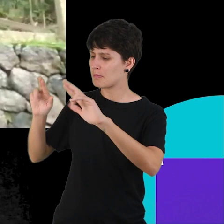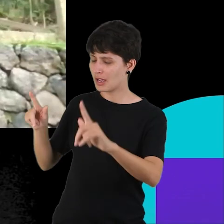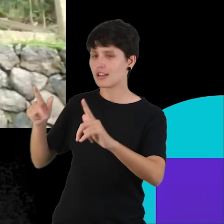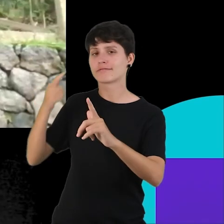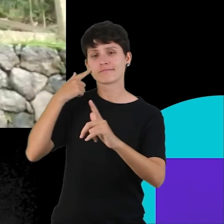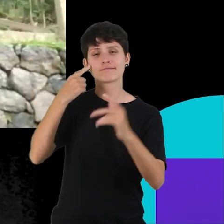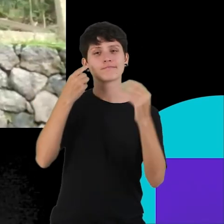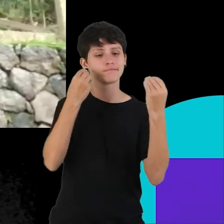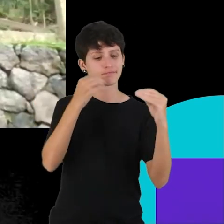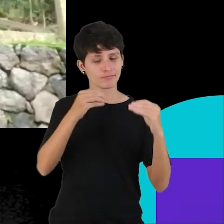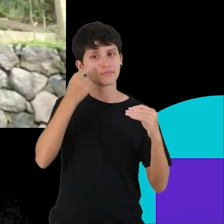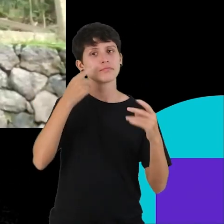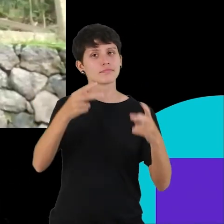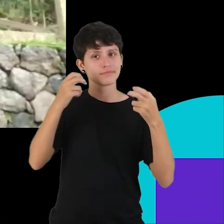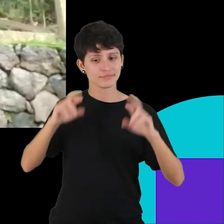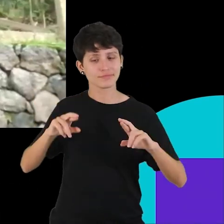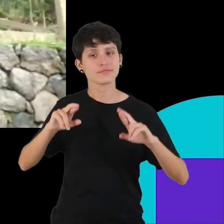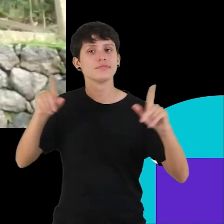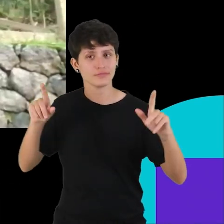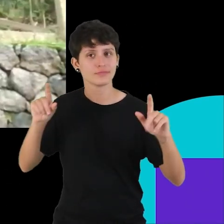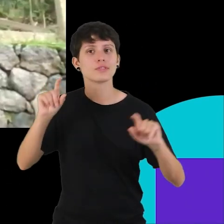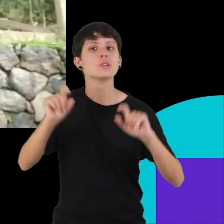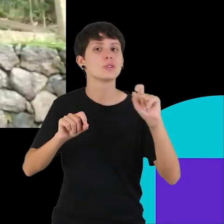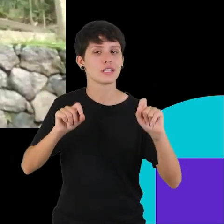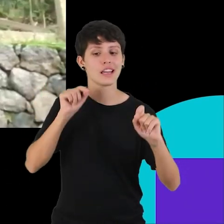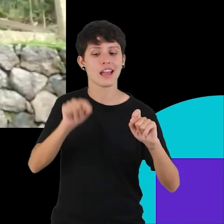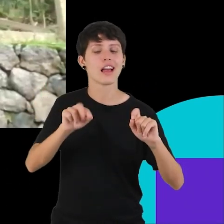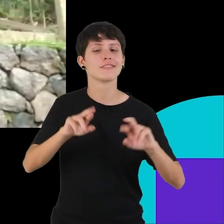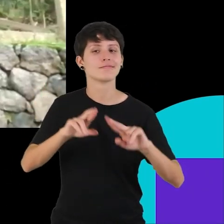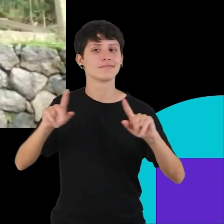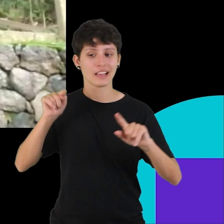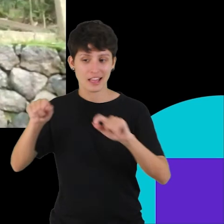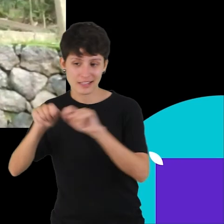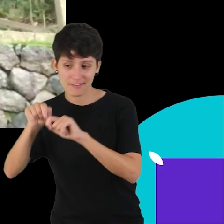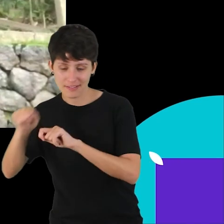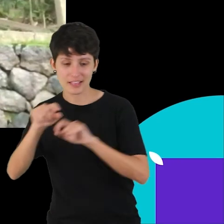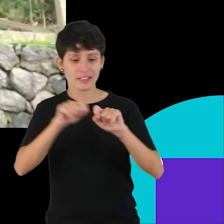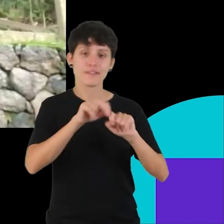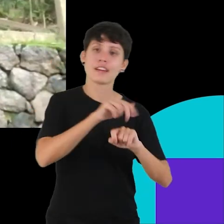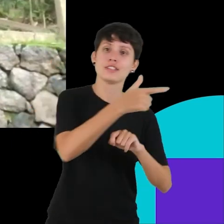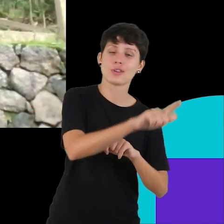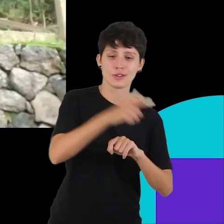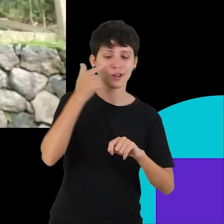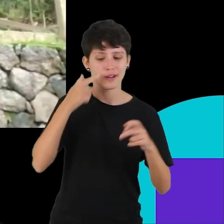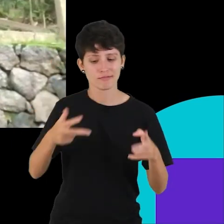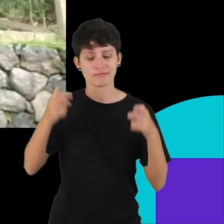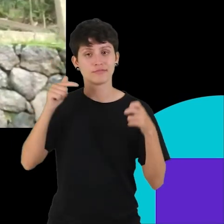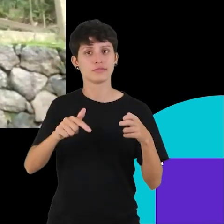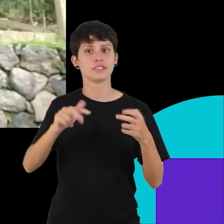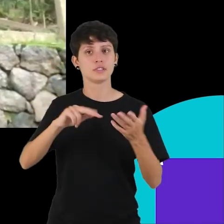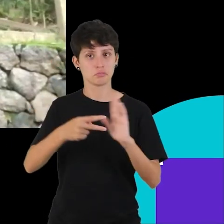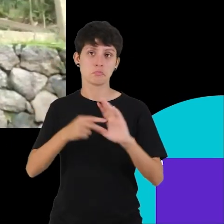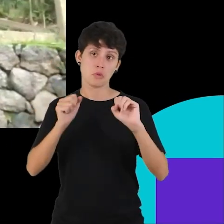está resistente, que não quer entender aquele problema, não quer entender aquela solução, não quer implicar aquela solução, busca uma equipe que tinha o